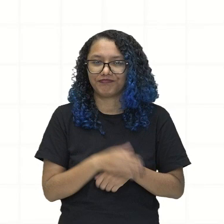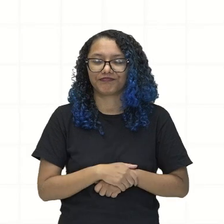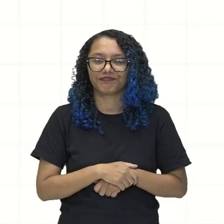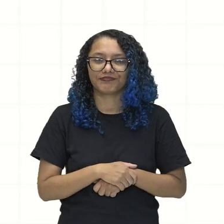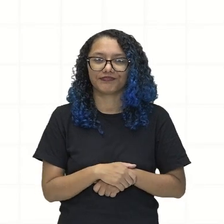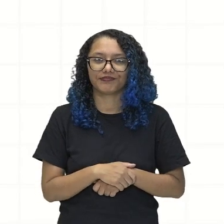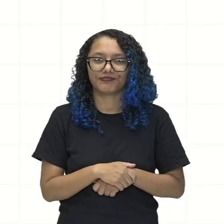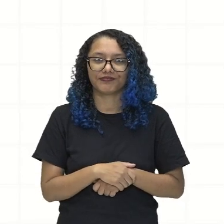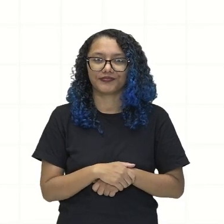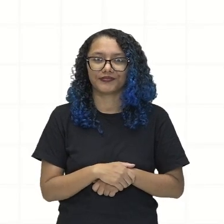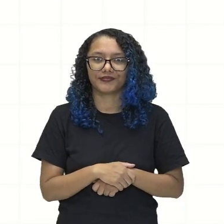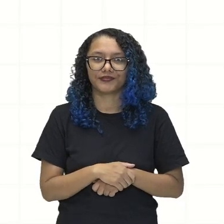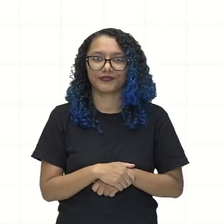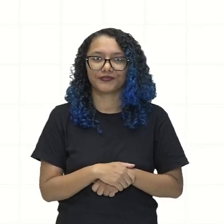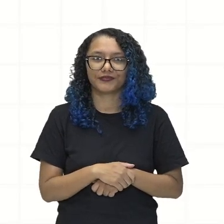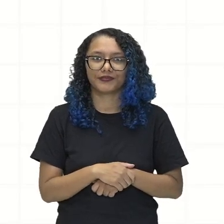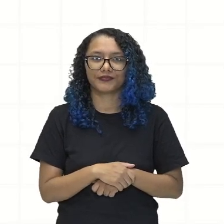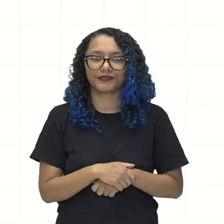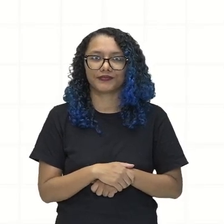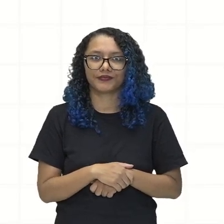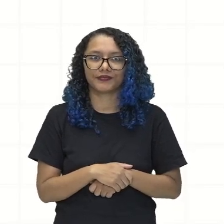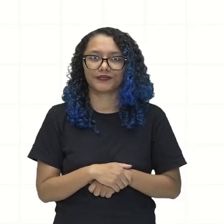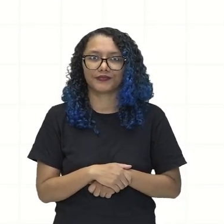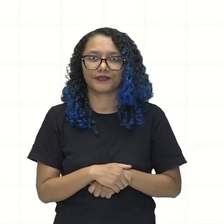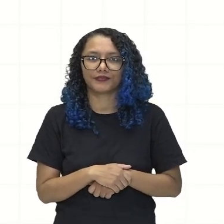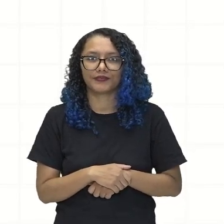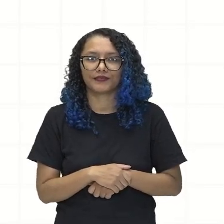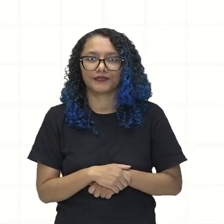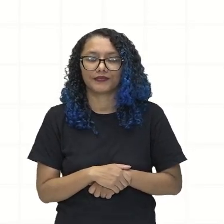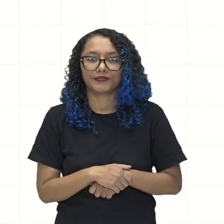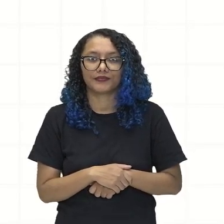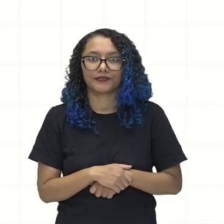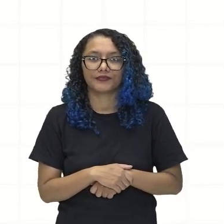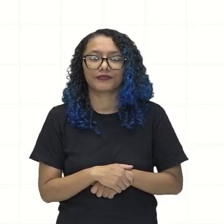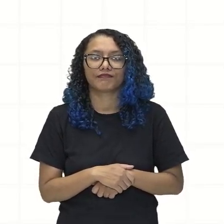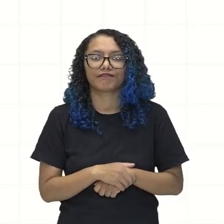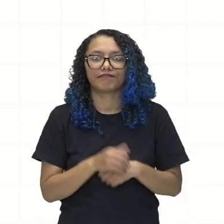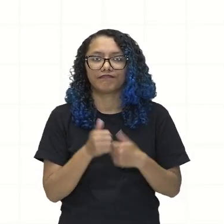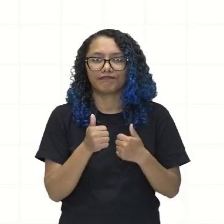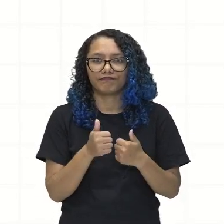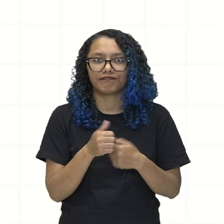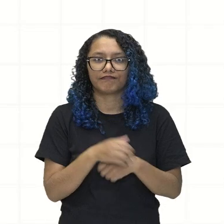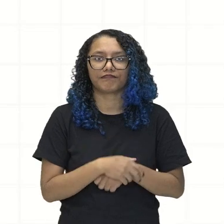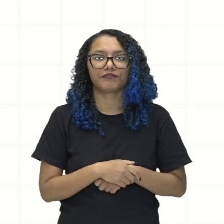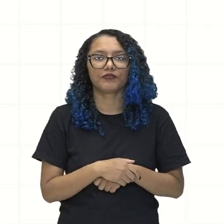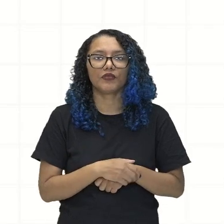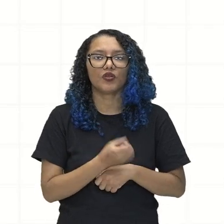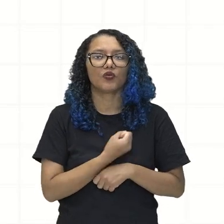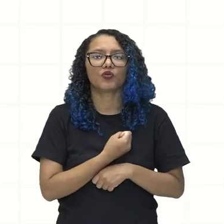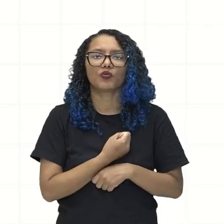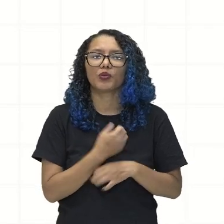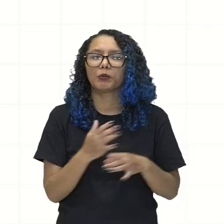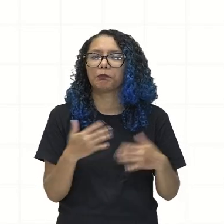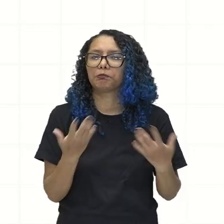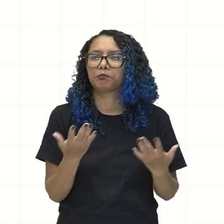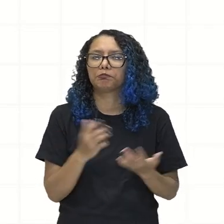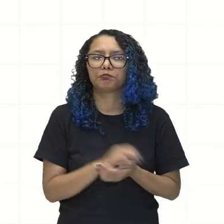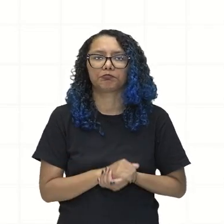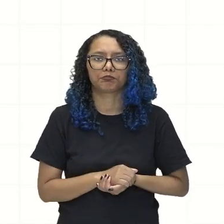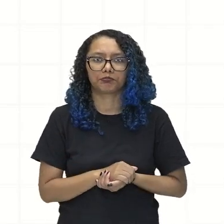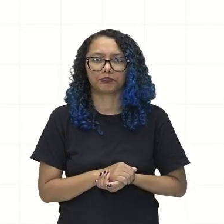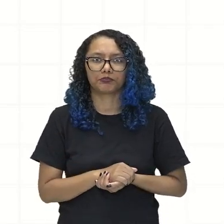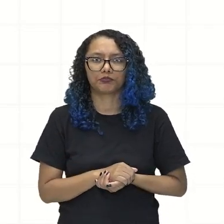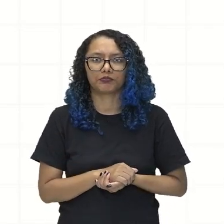só. Então, nós temos a soma de dois números. Beleza. Pessoal, quem são esses números? Ó, a soma